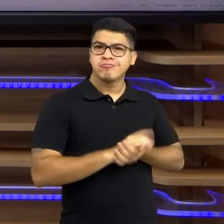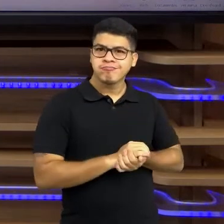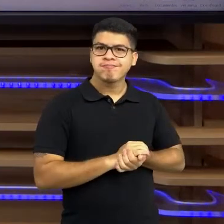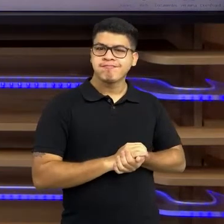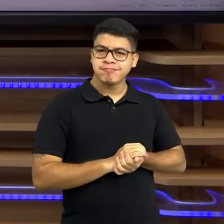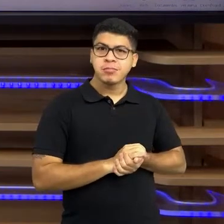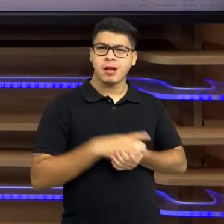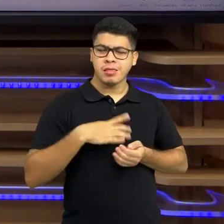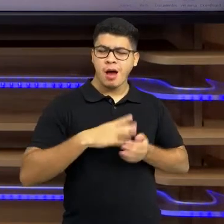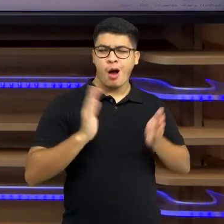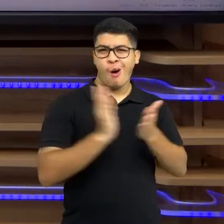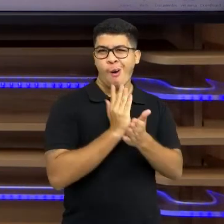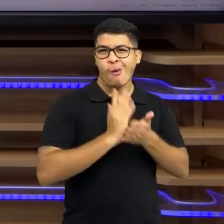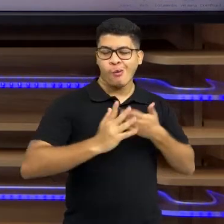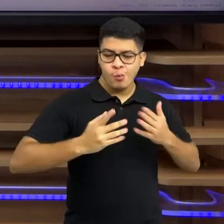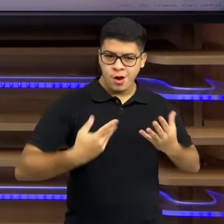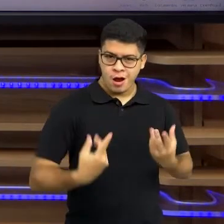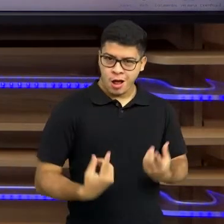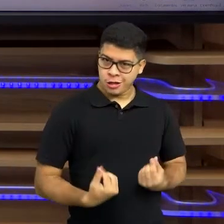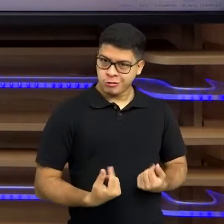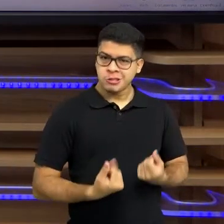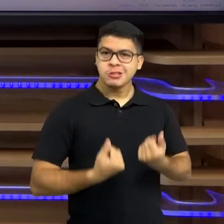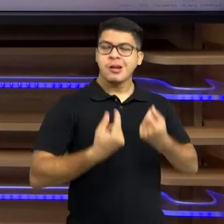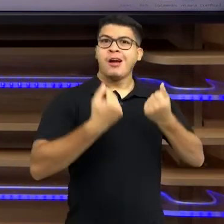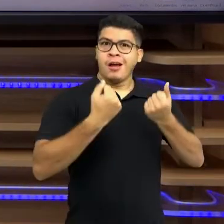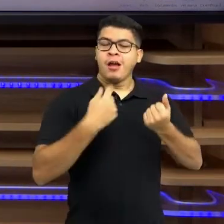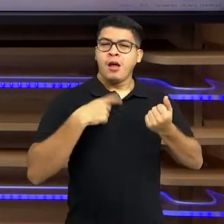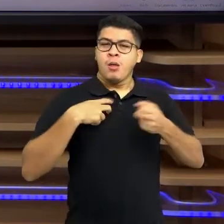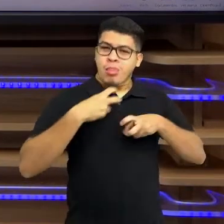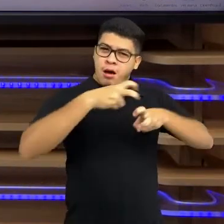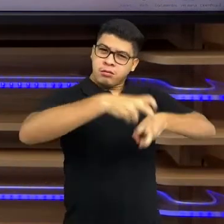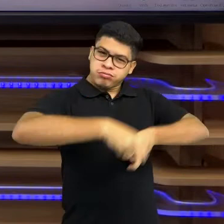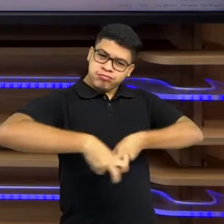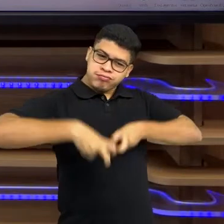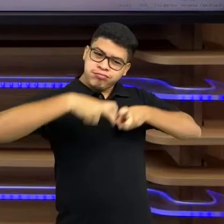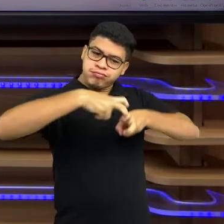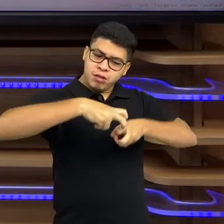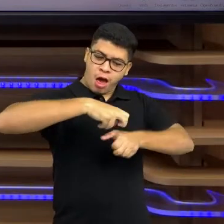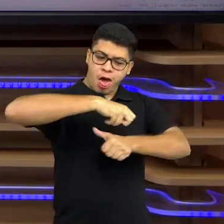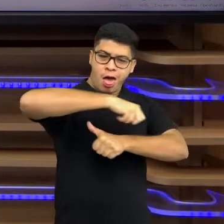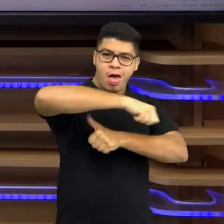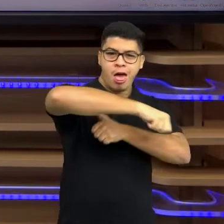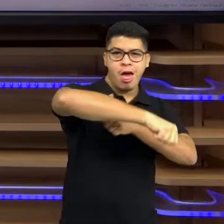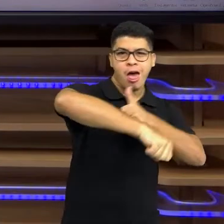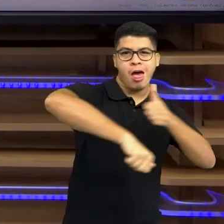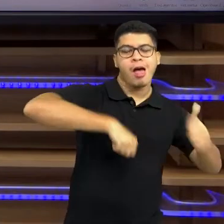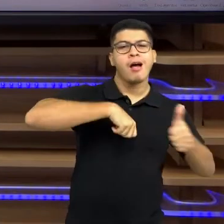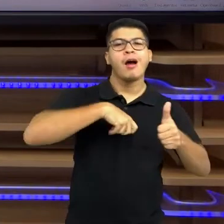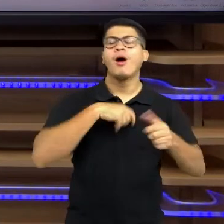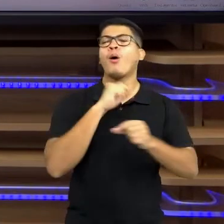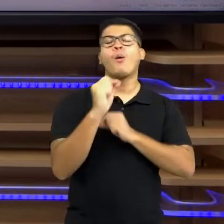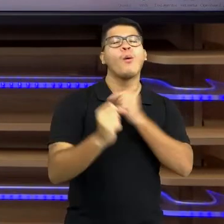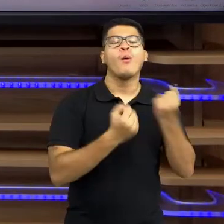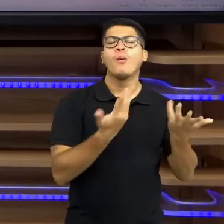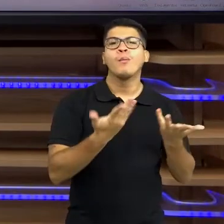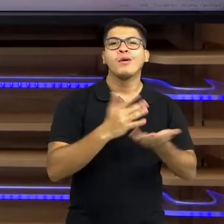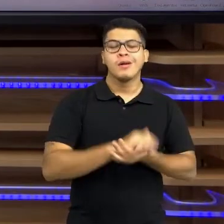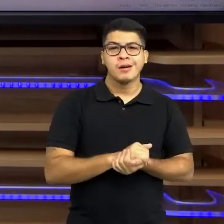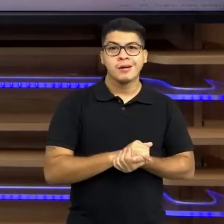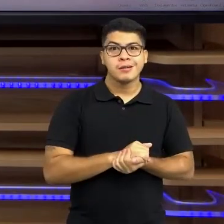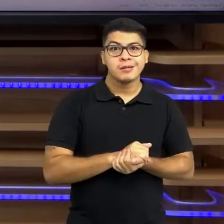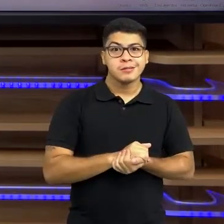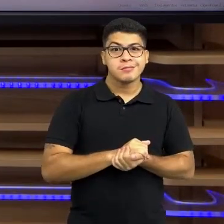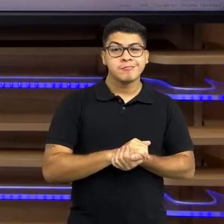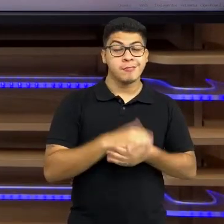com as riquezas, né? Do que era antes o feudalismo, passou ali para o que a gente chamou de pré-capitalismo